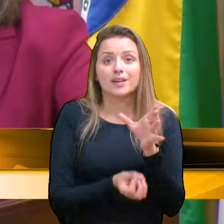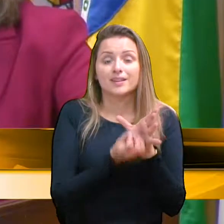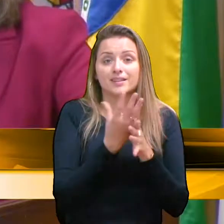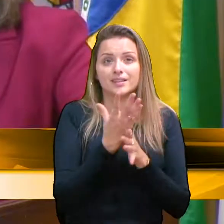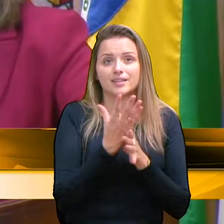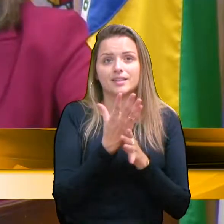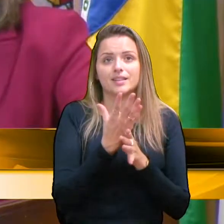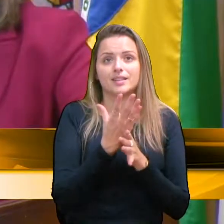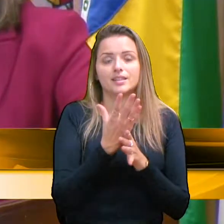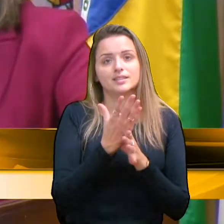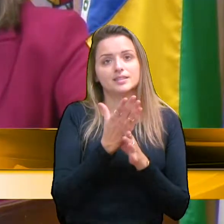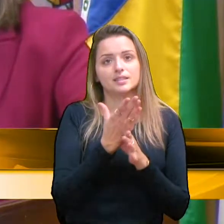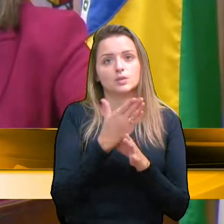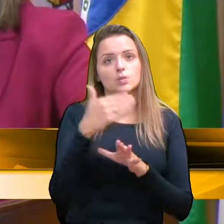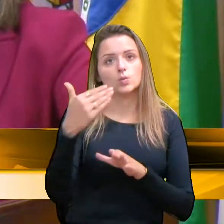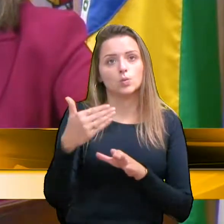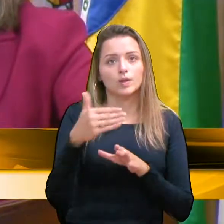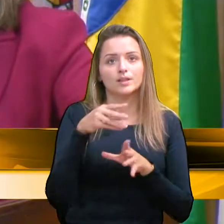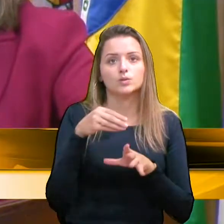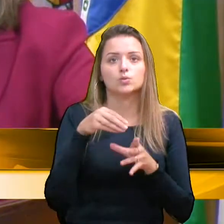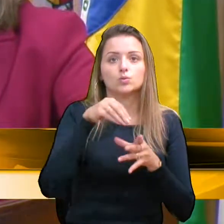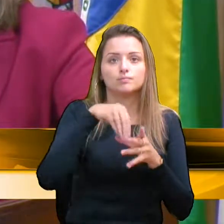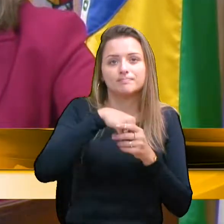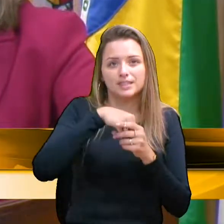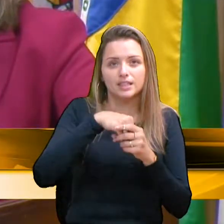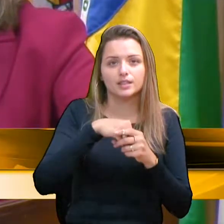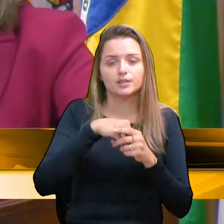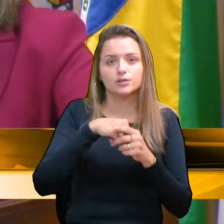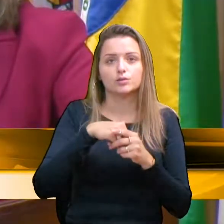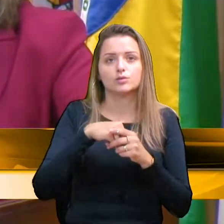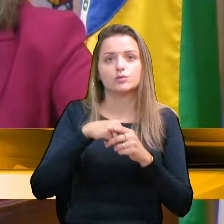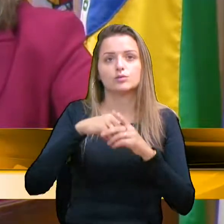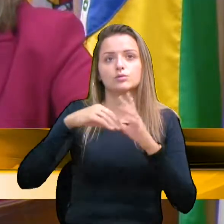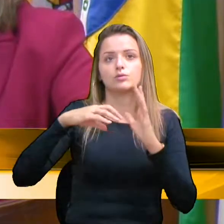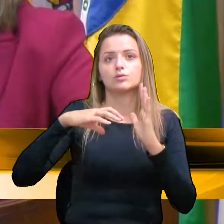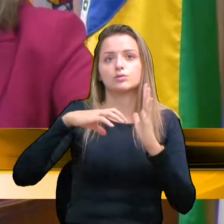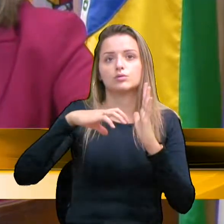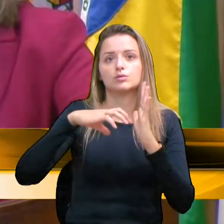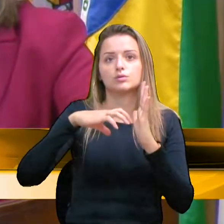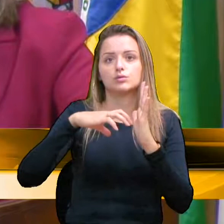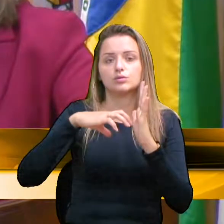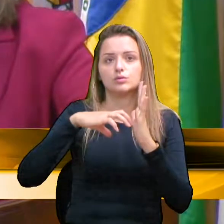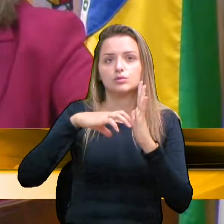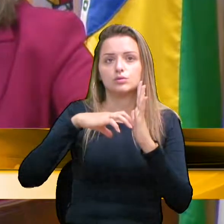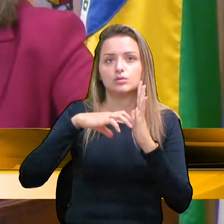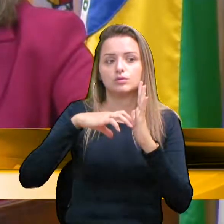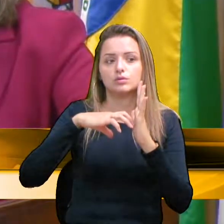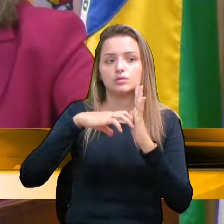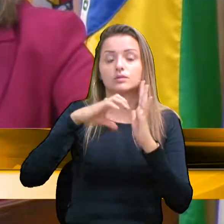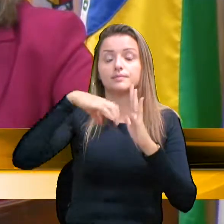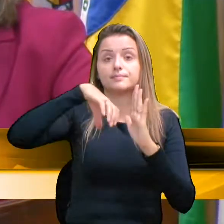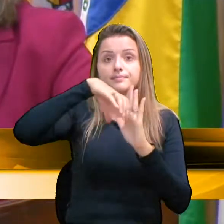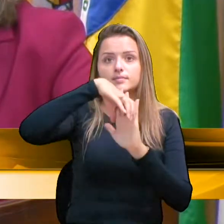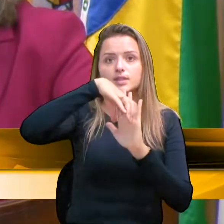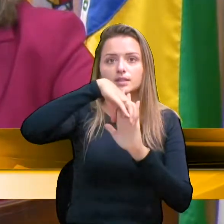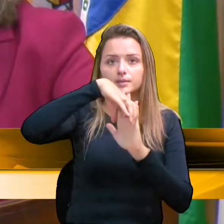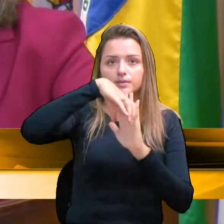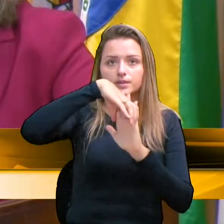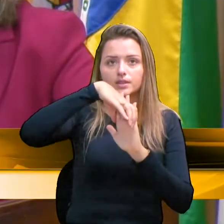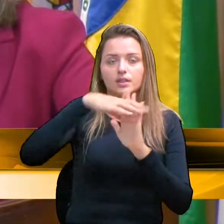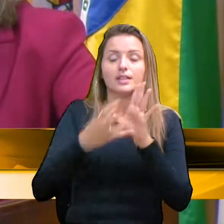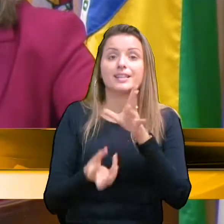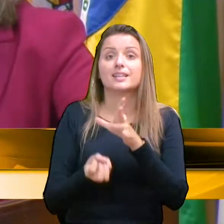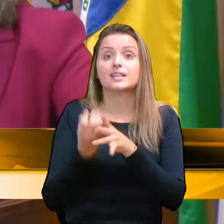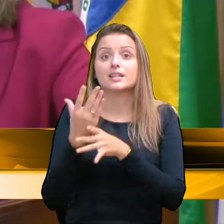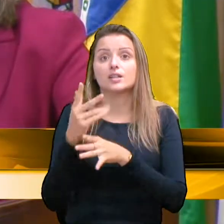a Procuradoria na Câmara Federal. Foi o primeiro parlamento, né, federal que criou a